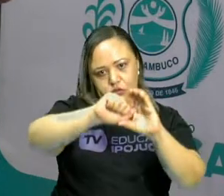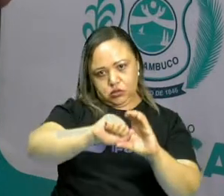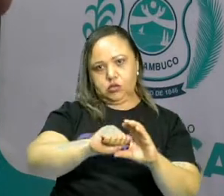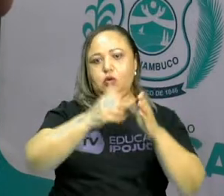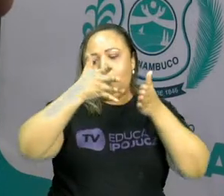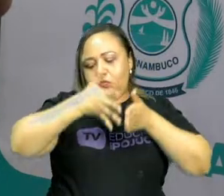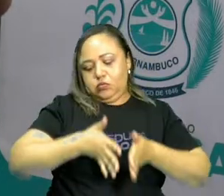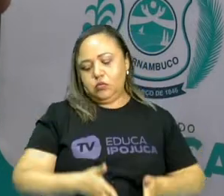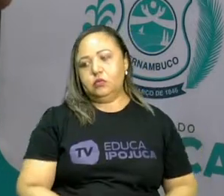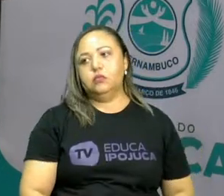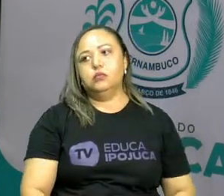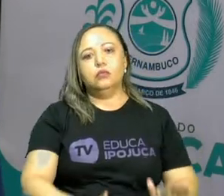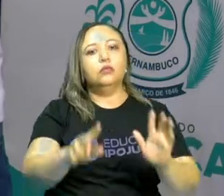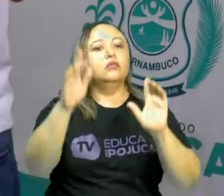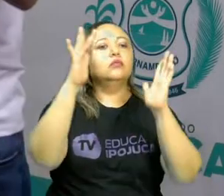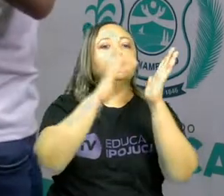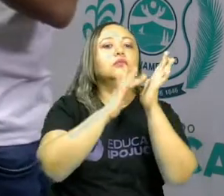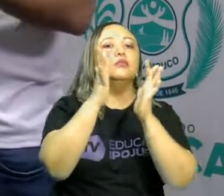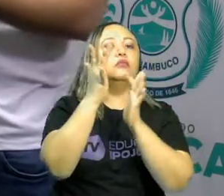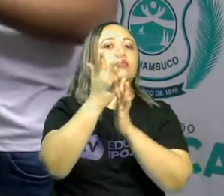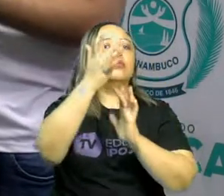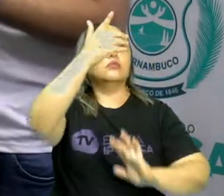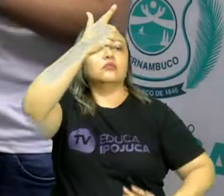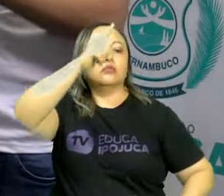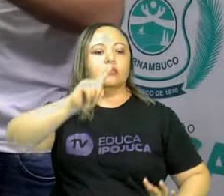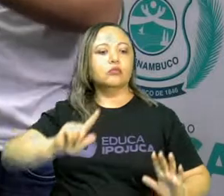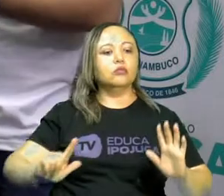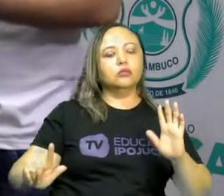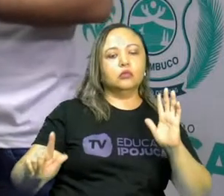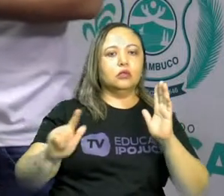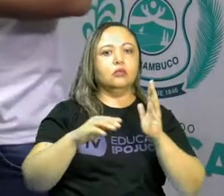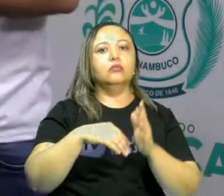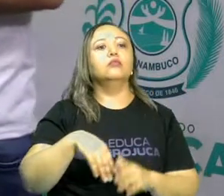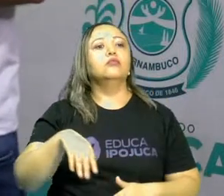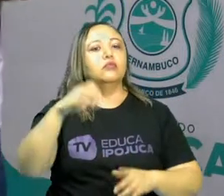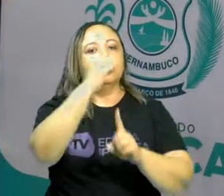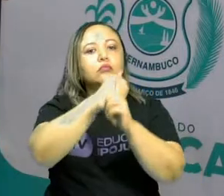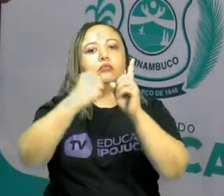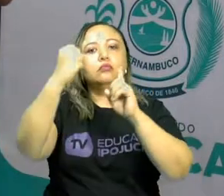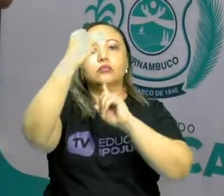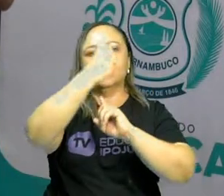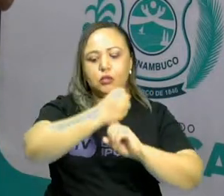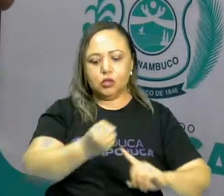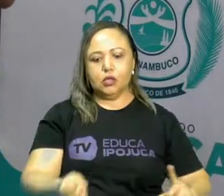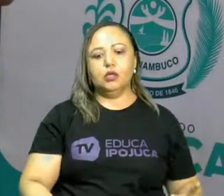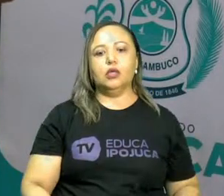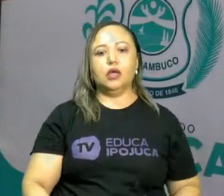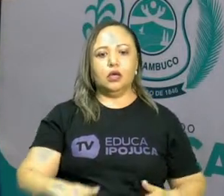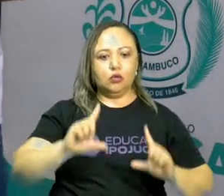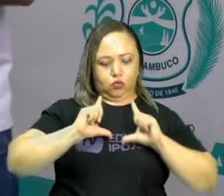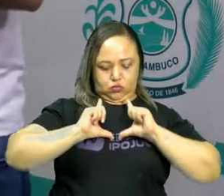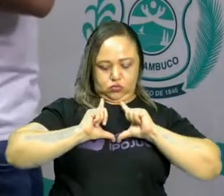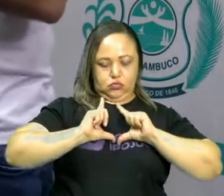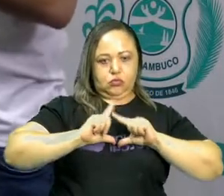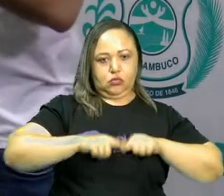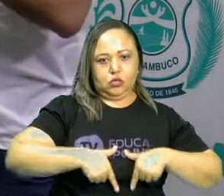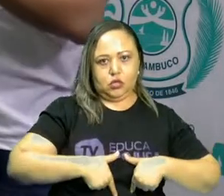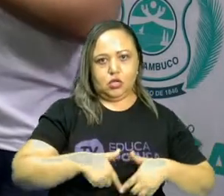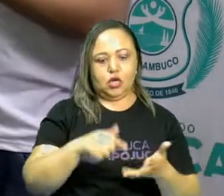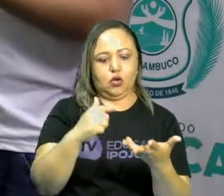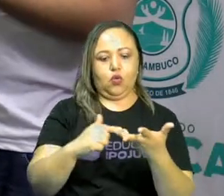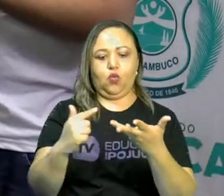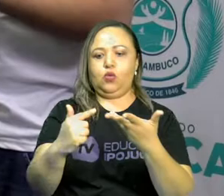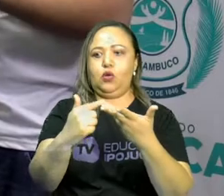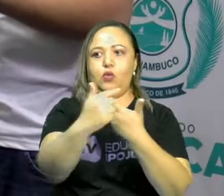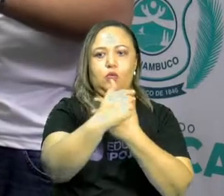nascimento de Jesus Cristo. Outras sociedades, como no caso dos judeus, né, a comunidade judaica, ela conta o tempo